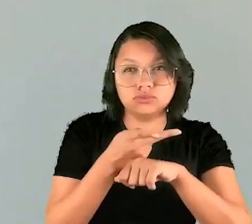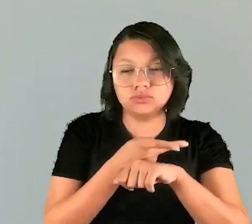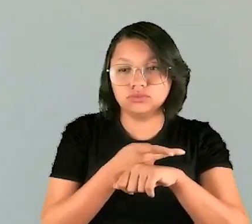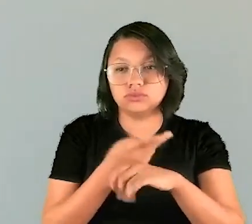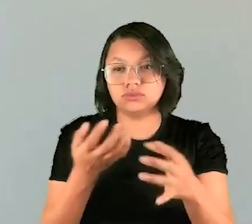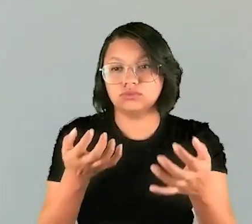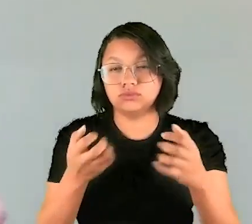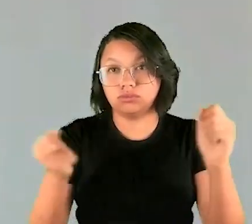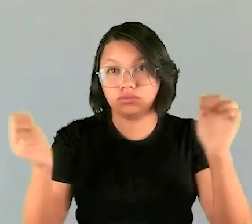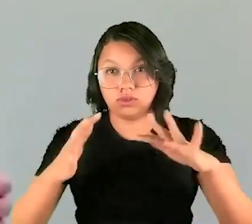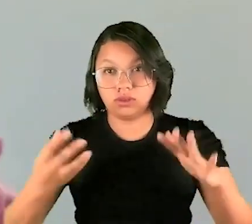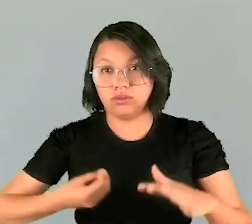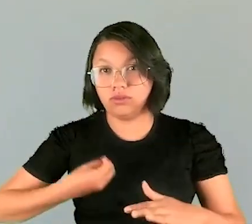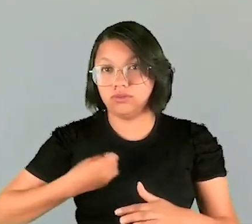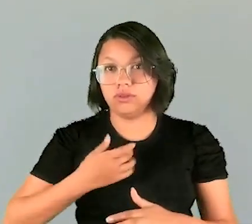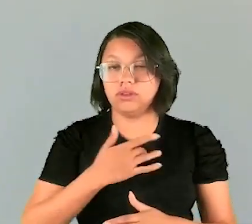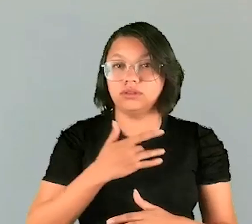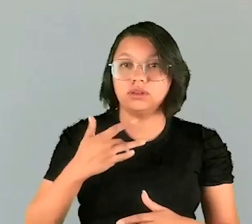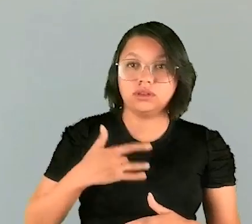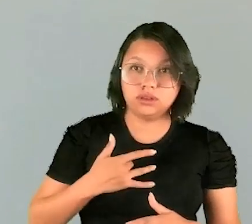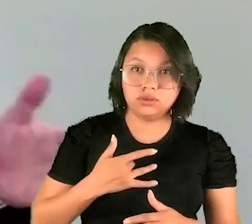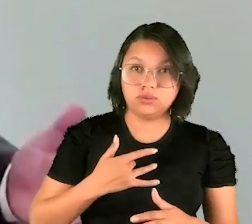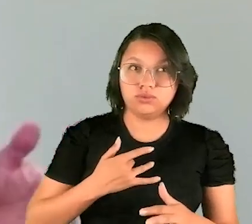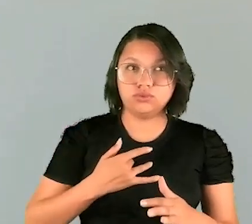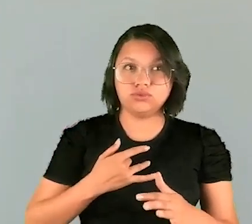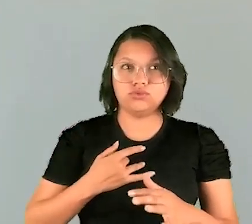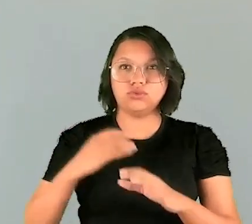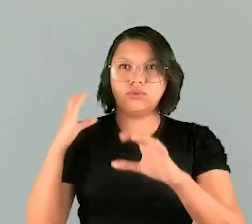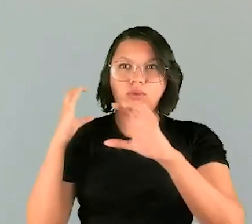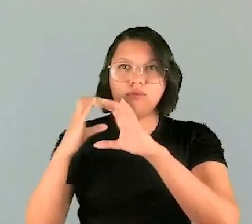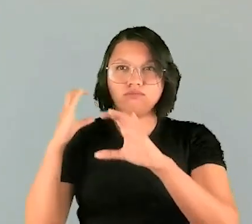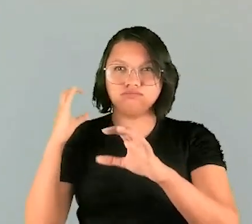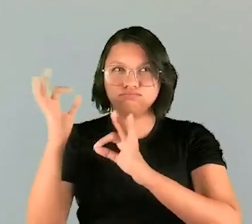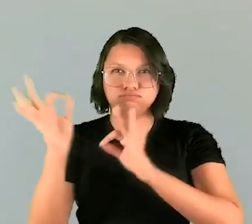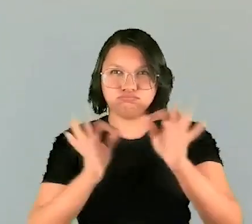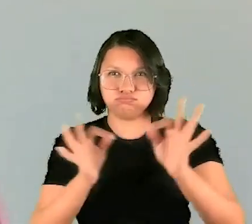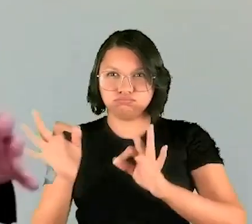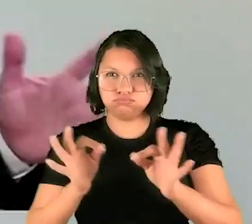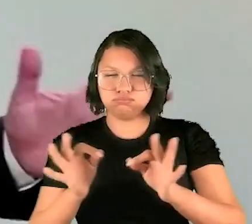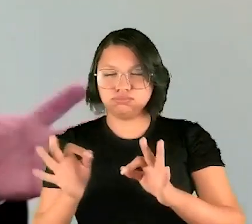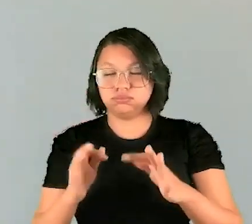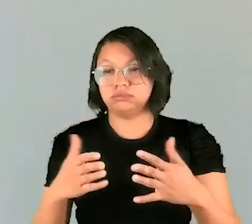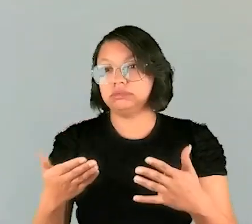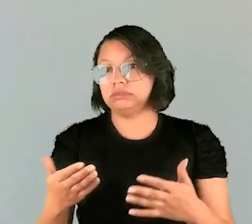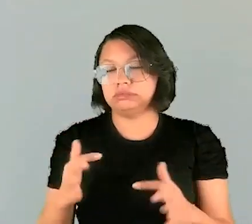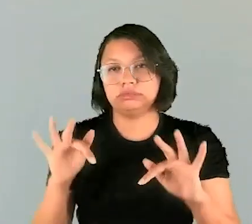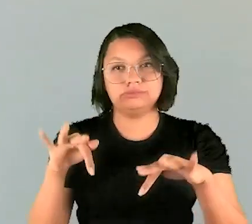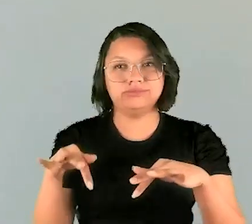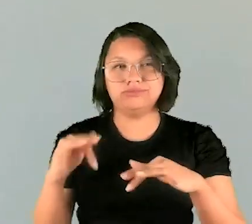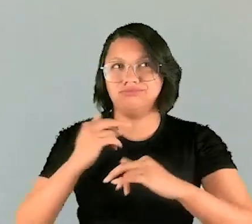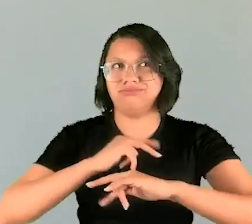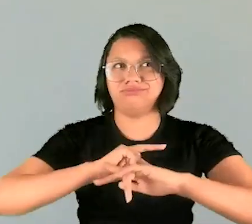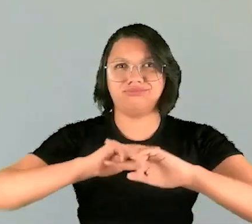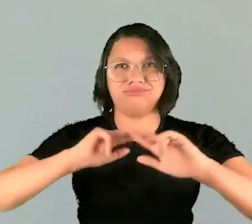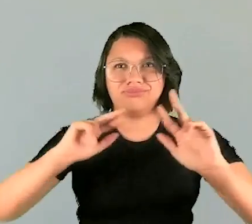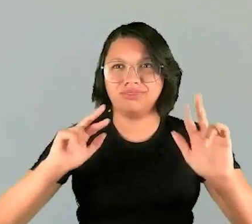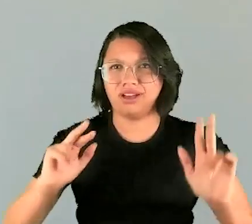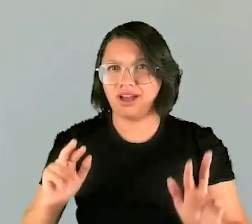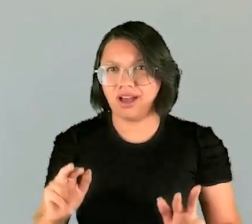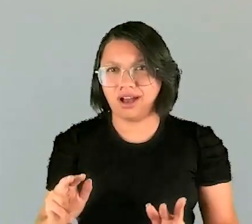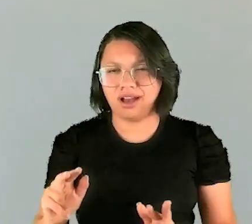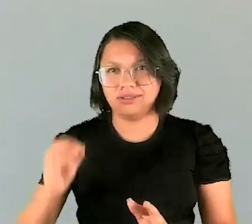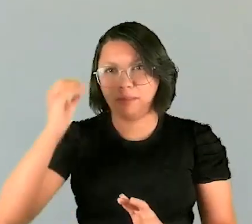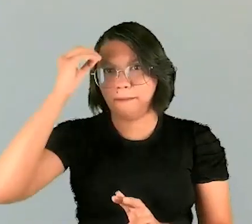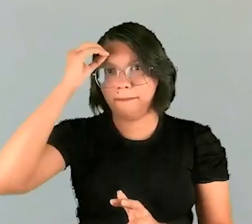procurados por um milagre de vida, de saúde, de engenharia, enfim, uma infinidade de ramos